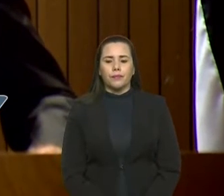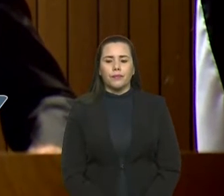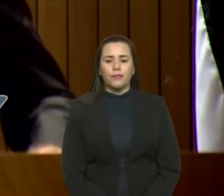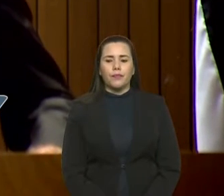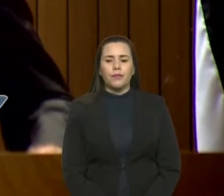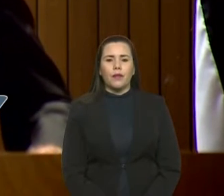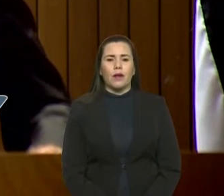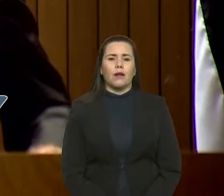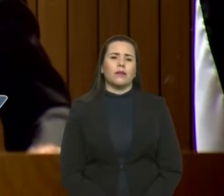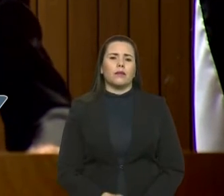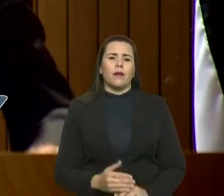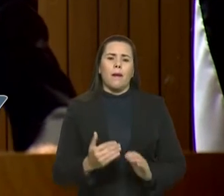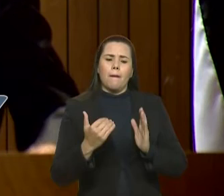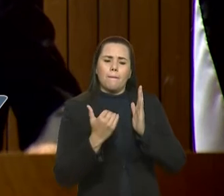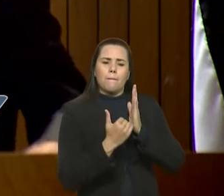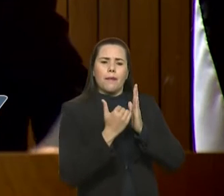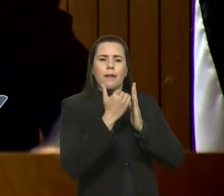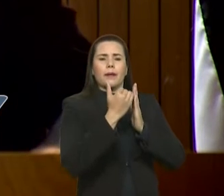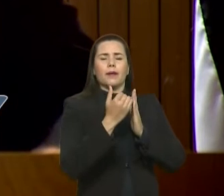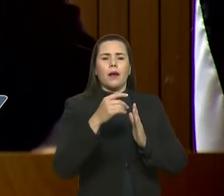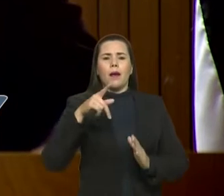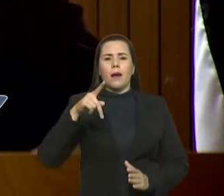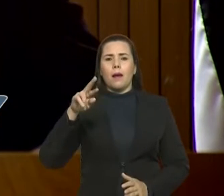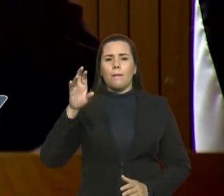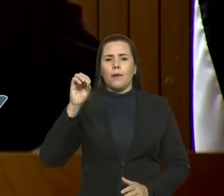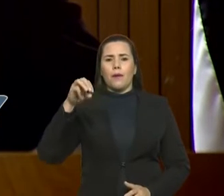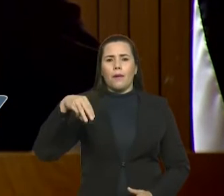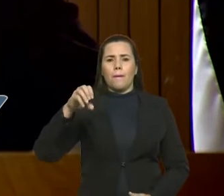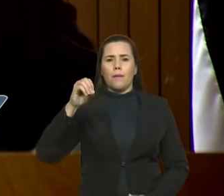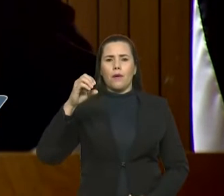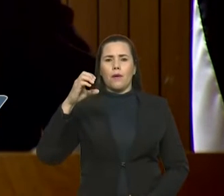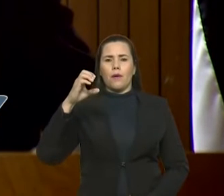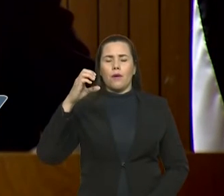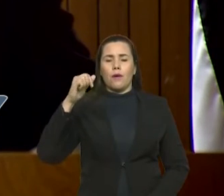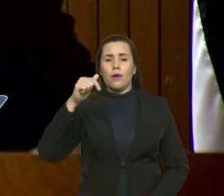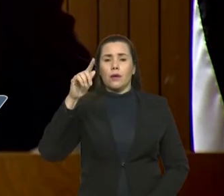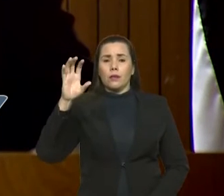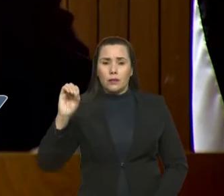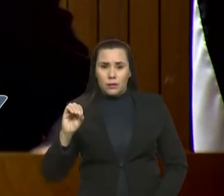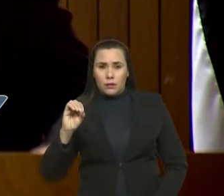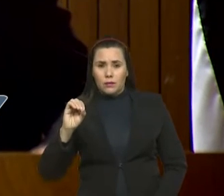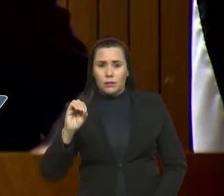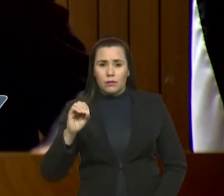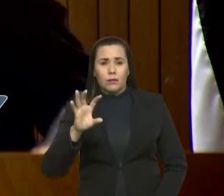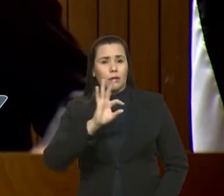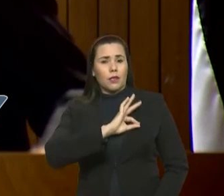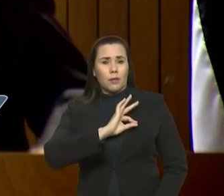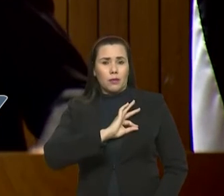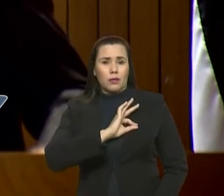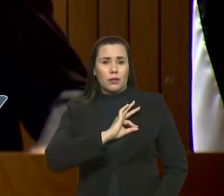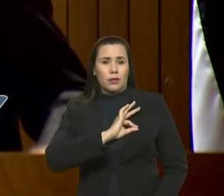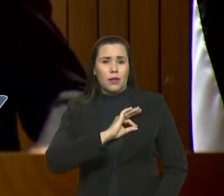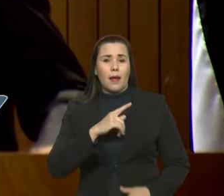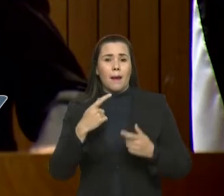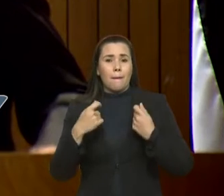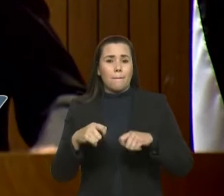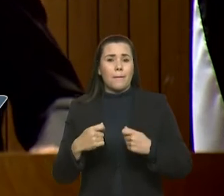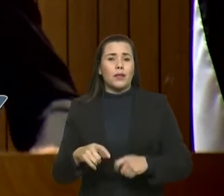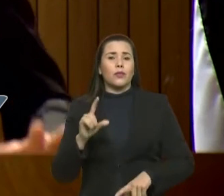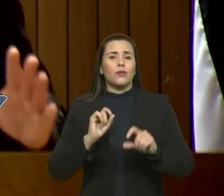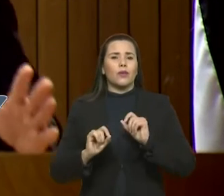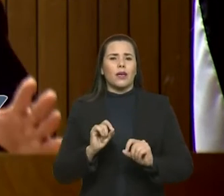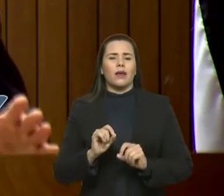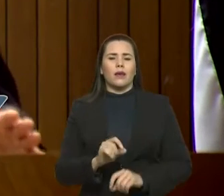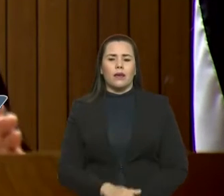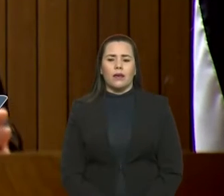Militar. É muito injusto, deputado Hélio. A pessoa entra para uma instituição que passa 10, 15,